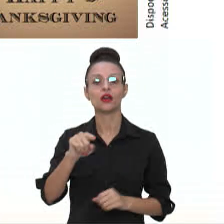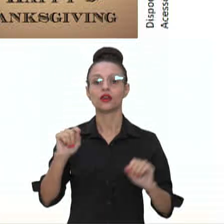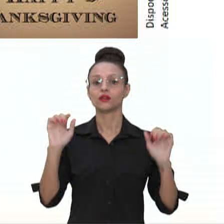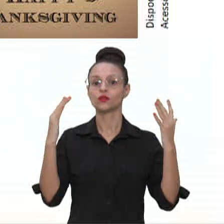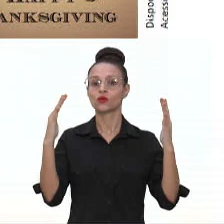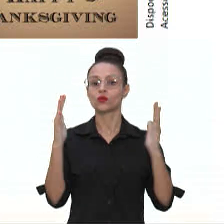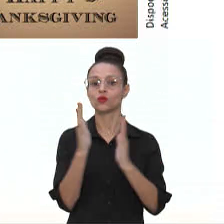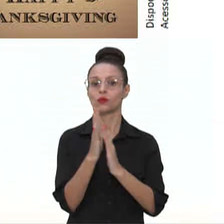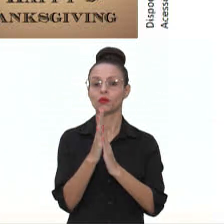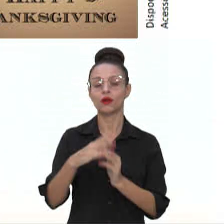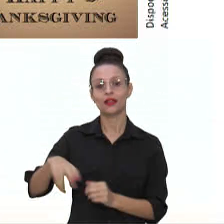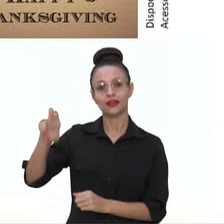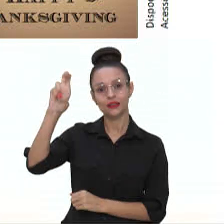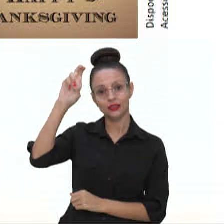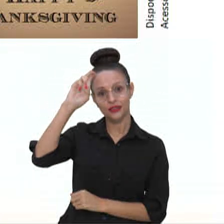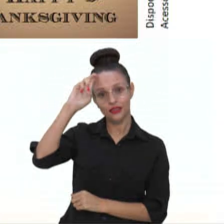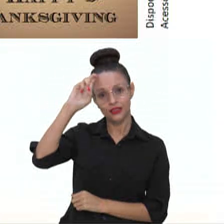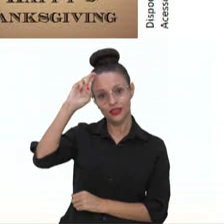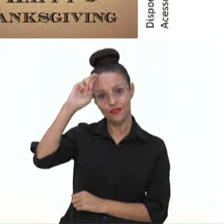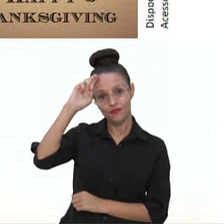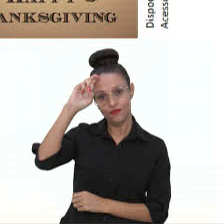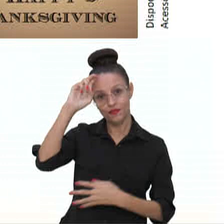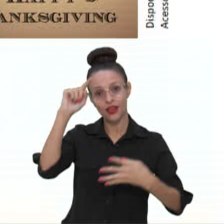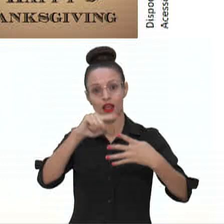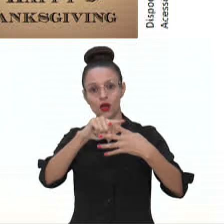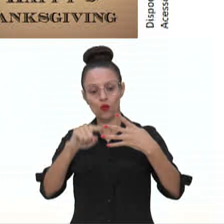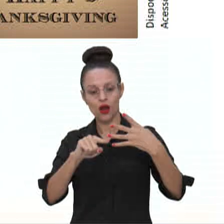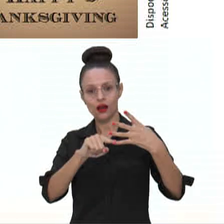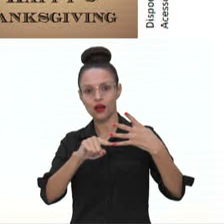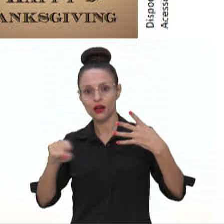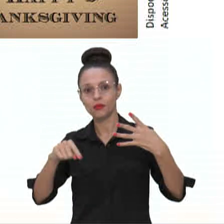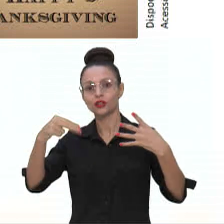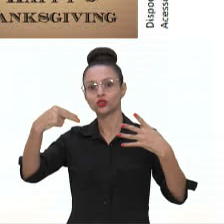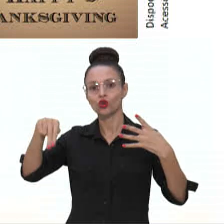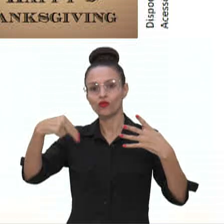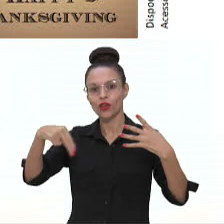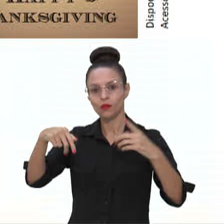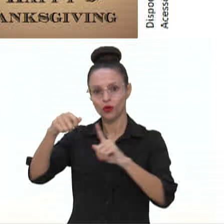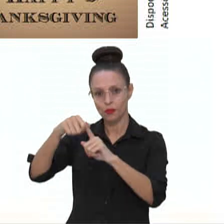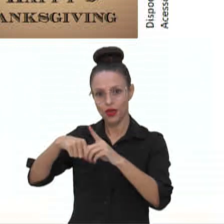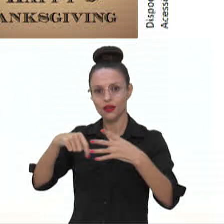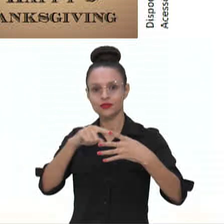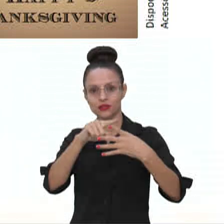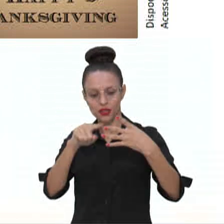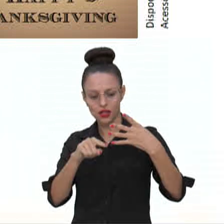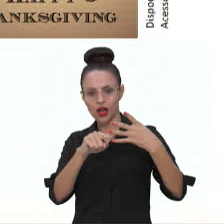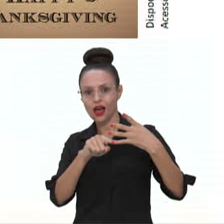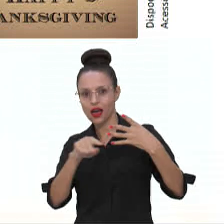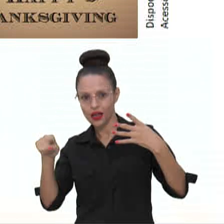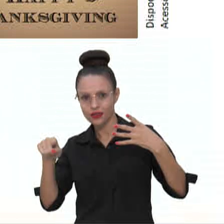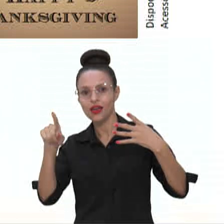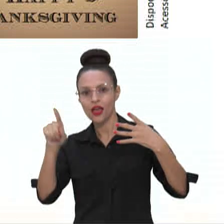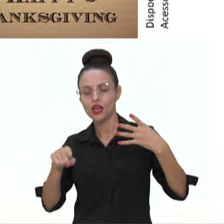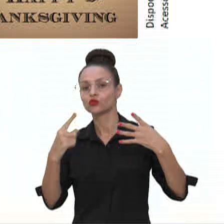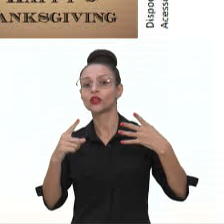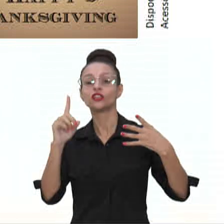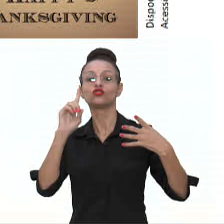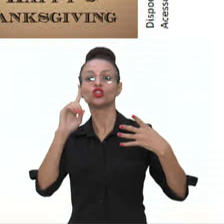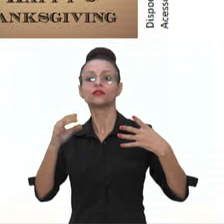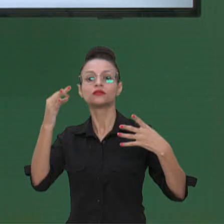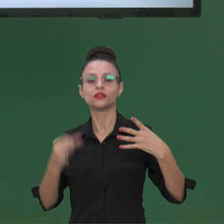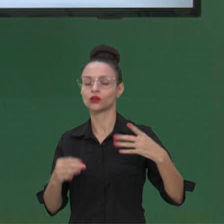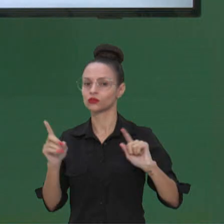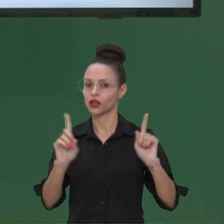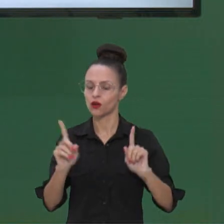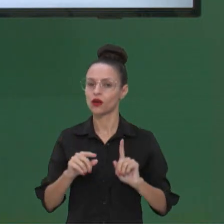na quinta-feira da 4ª semana de novembro. Então, ele não tem um dia no calendário exato do